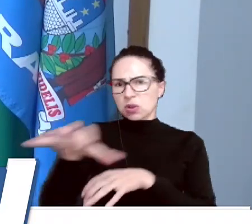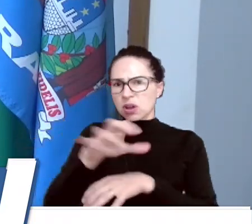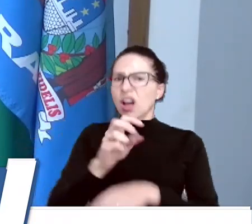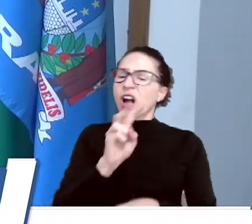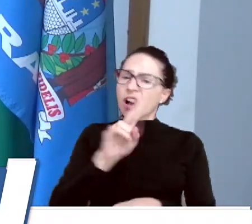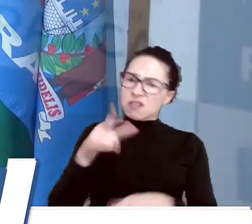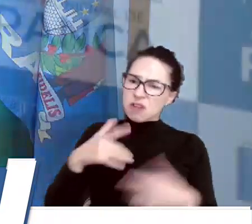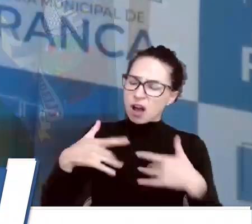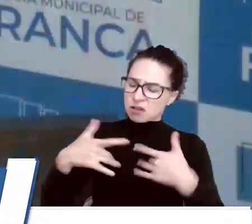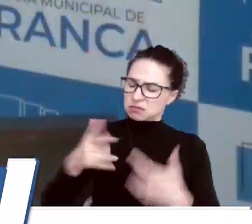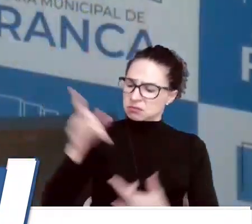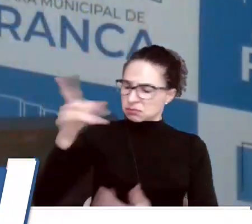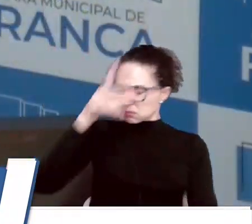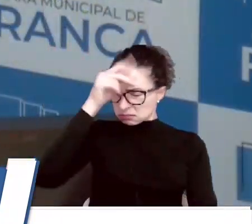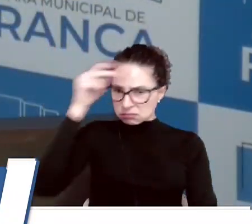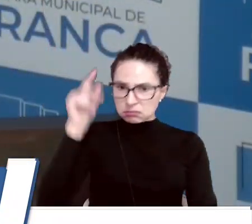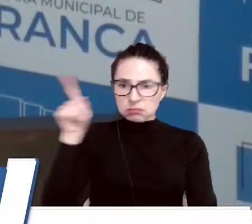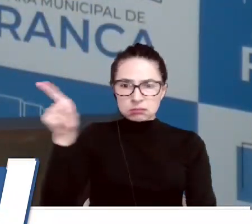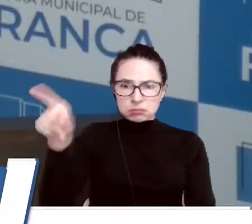de Itanhaém.